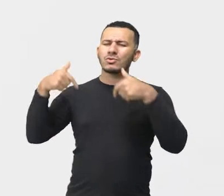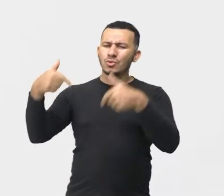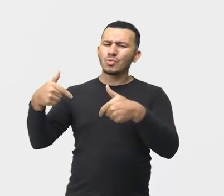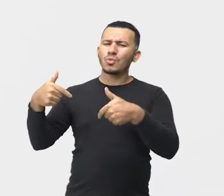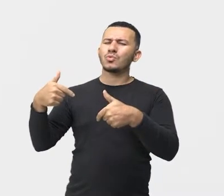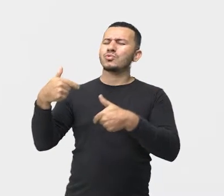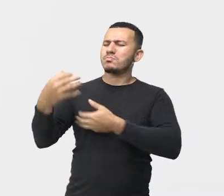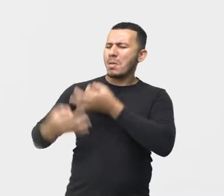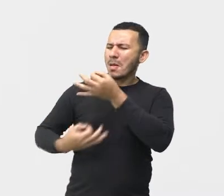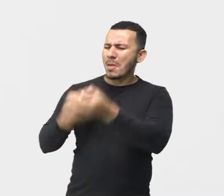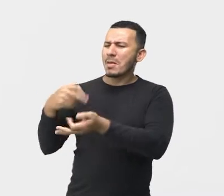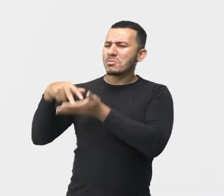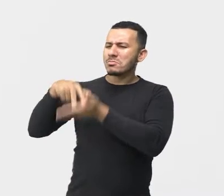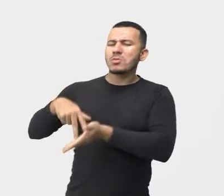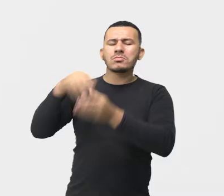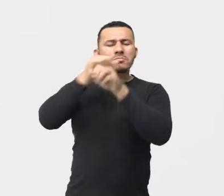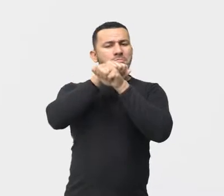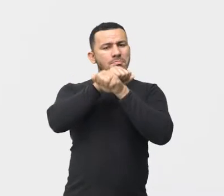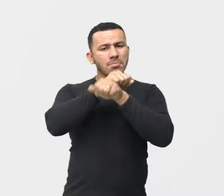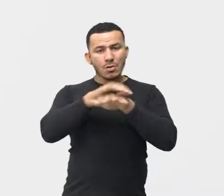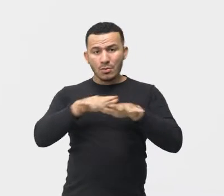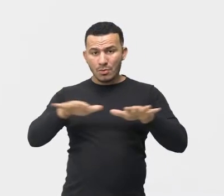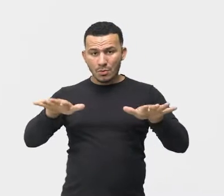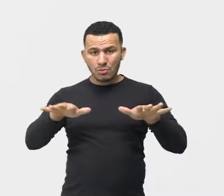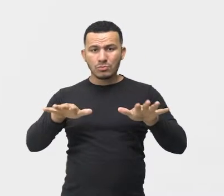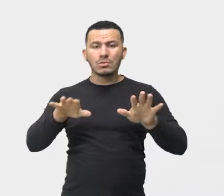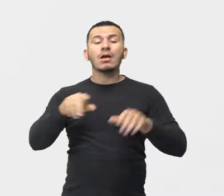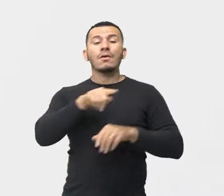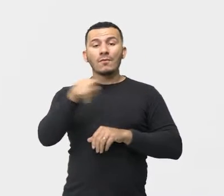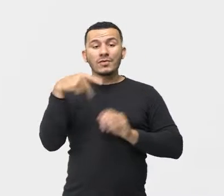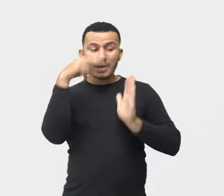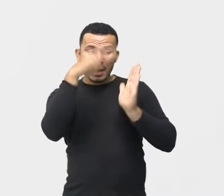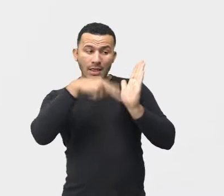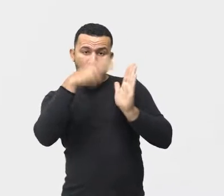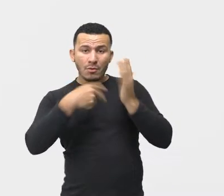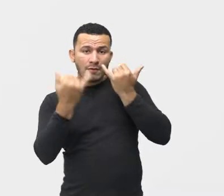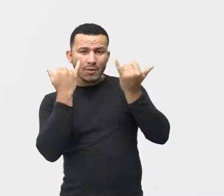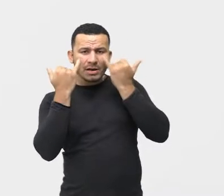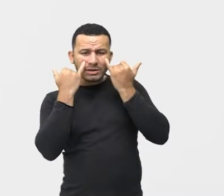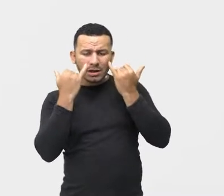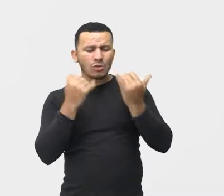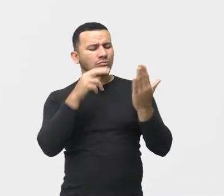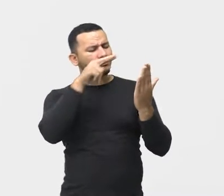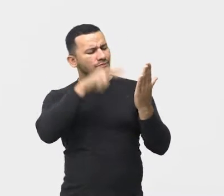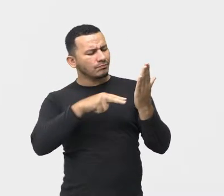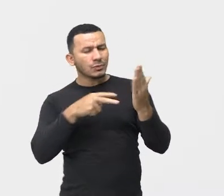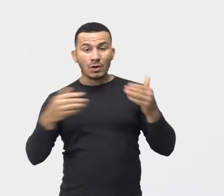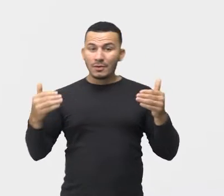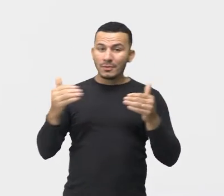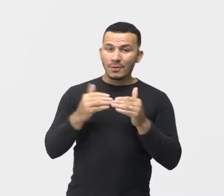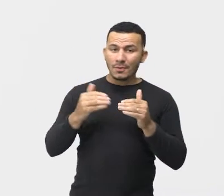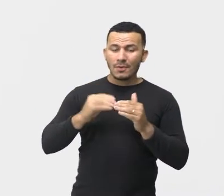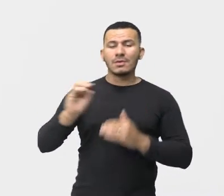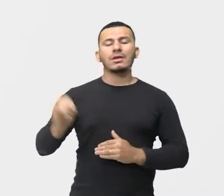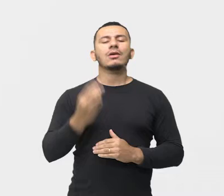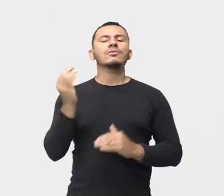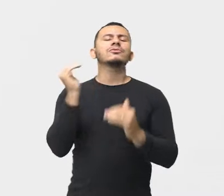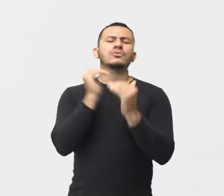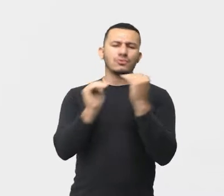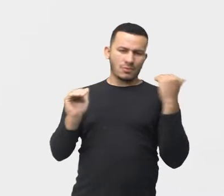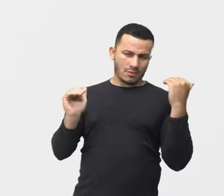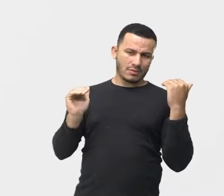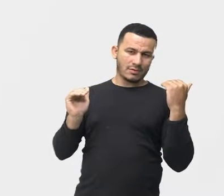aquele fato e aí isso foi noticiado. Você concorda com aquela atitude? Ou você discorda